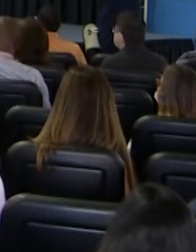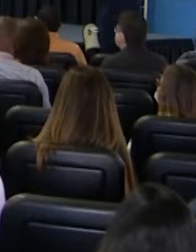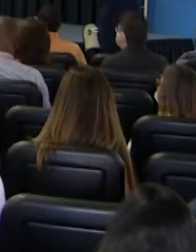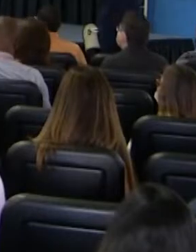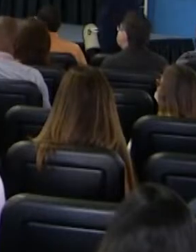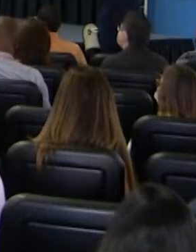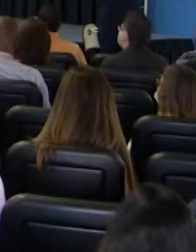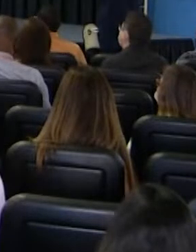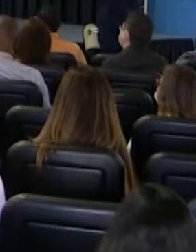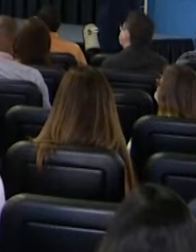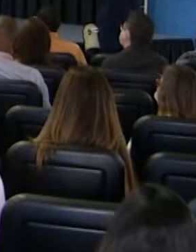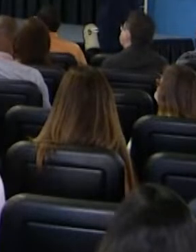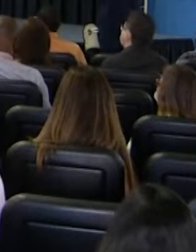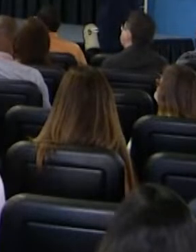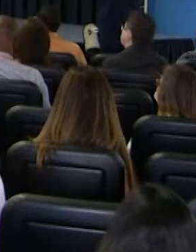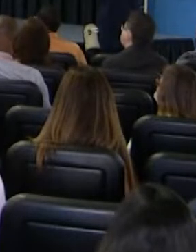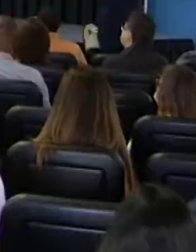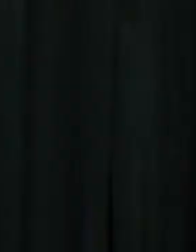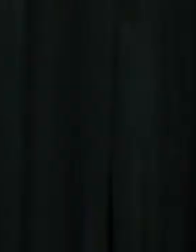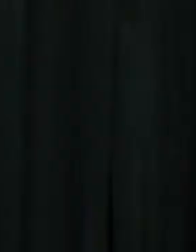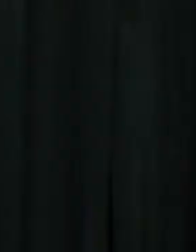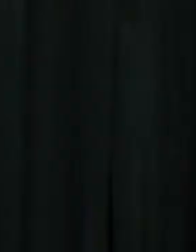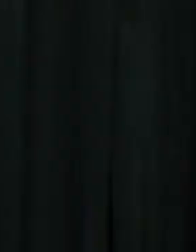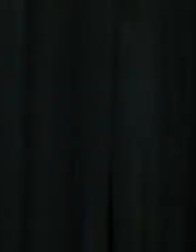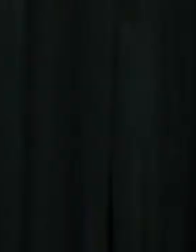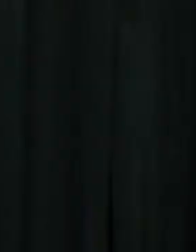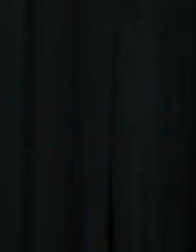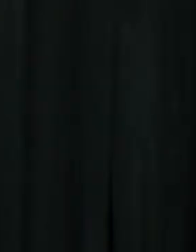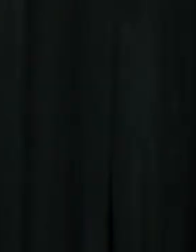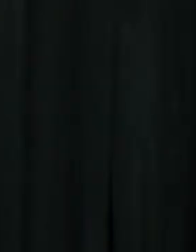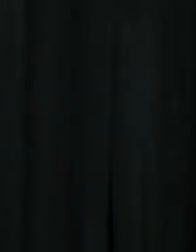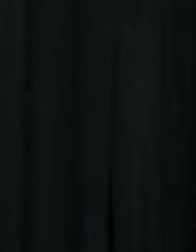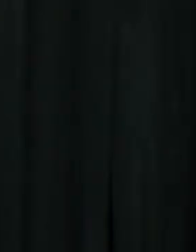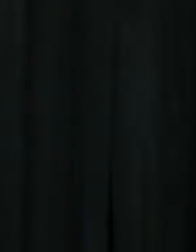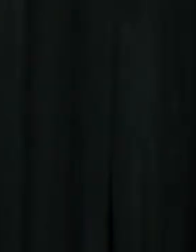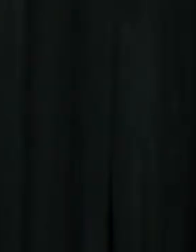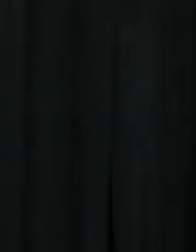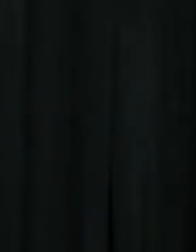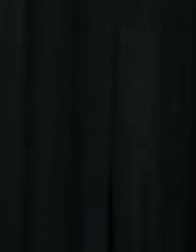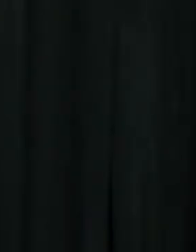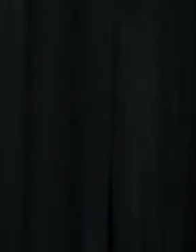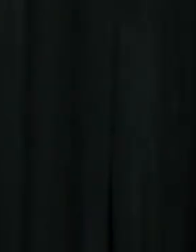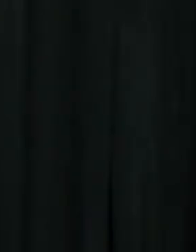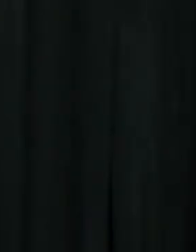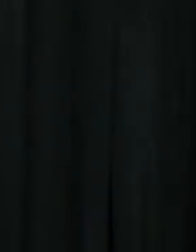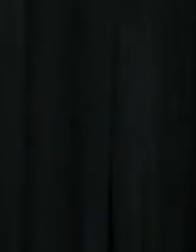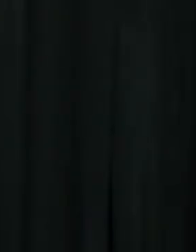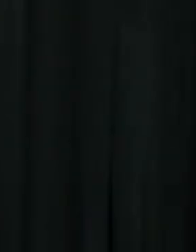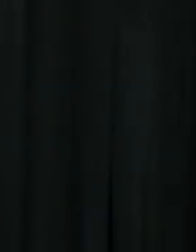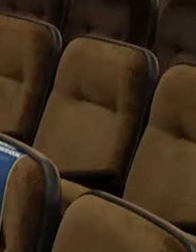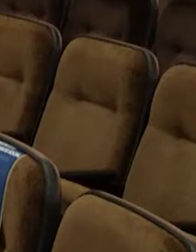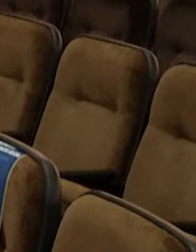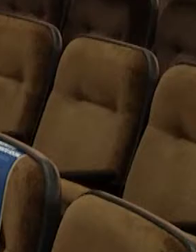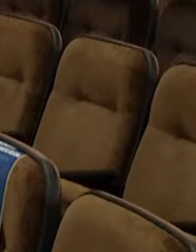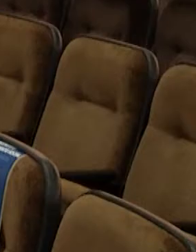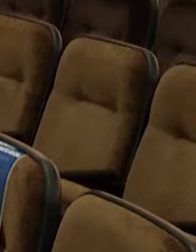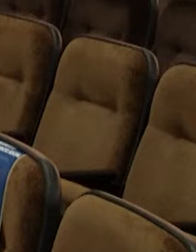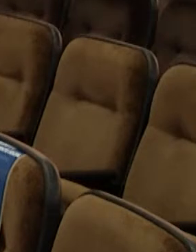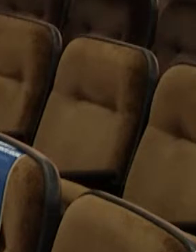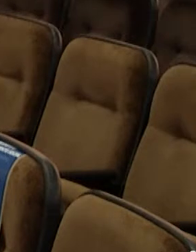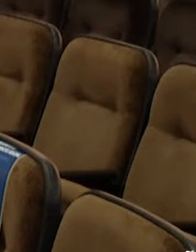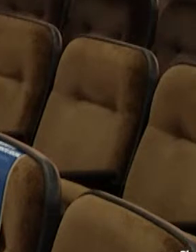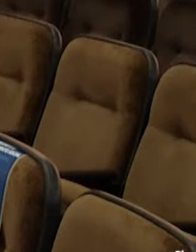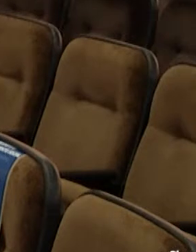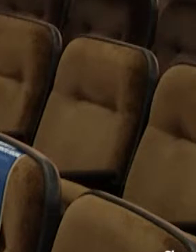do 5G, biotecnologia, além do investimento no programa Cidades Inteligentes. Estamos com